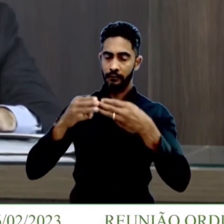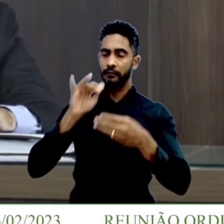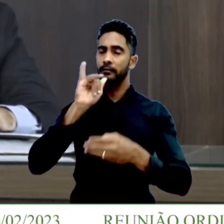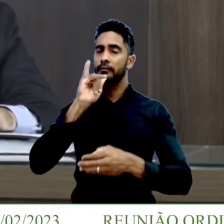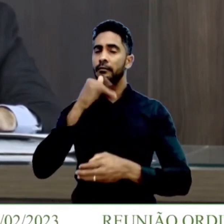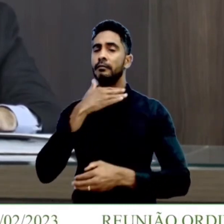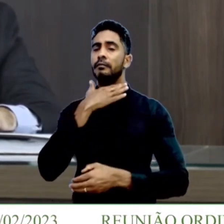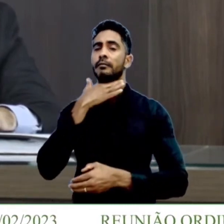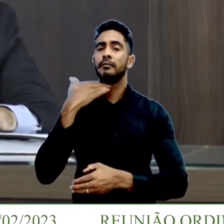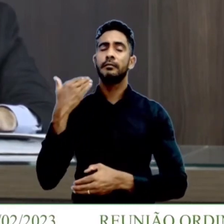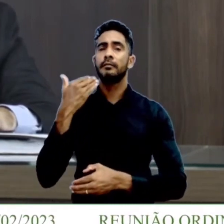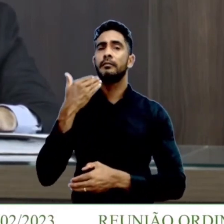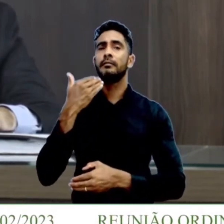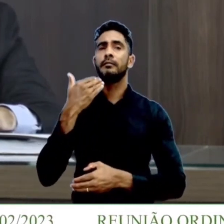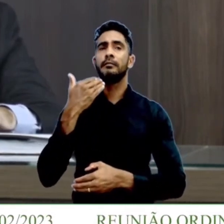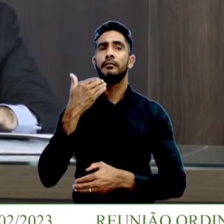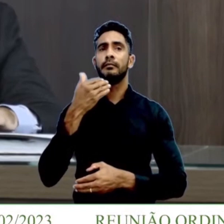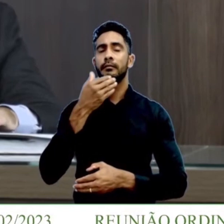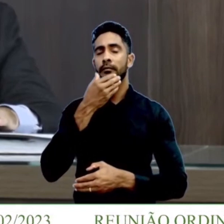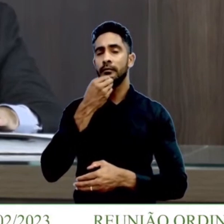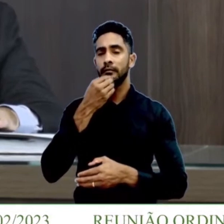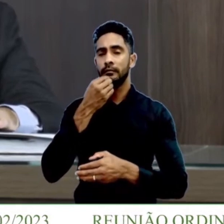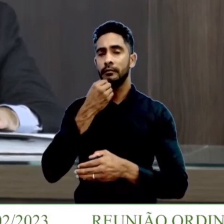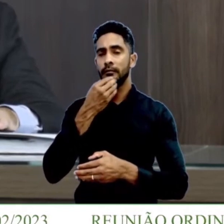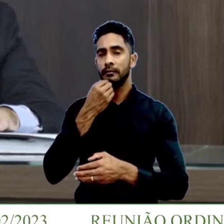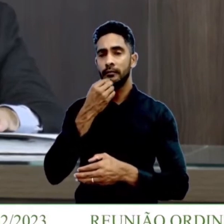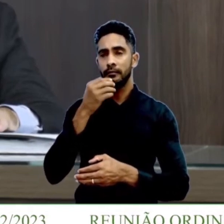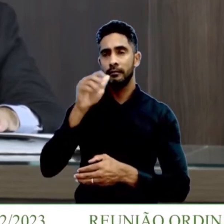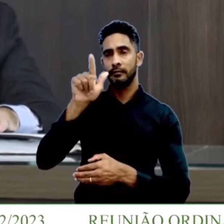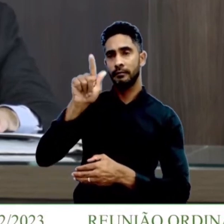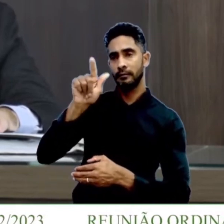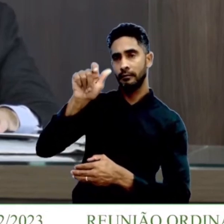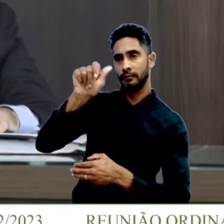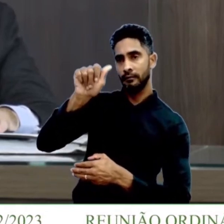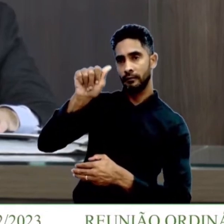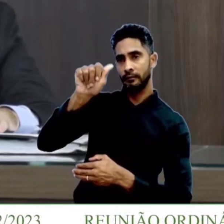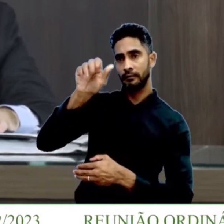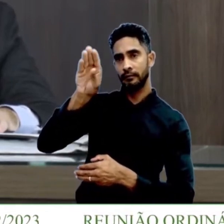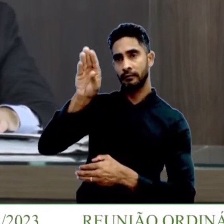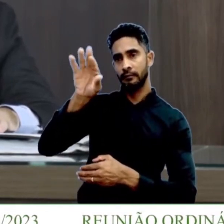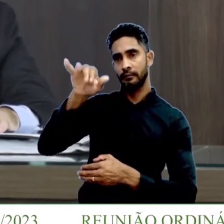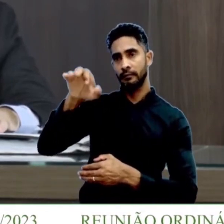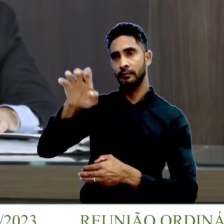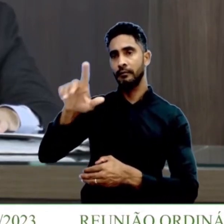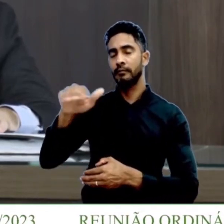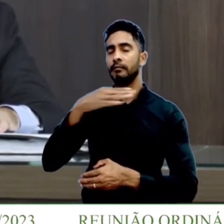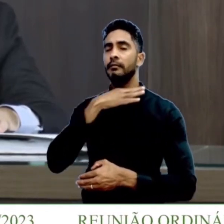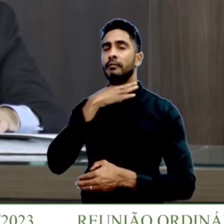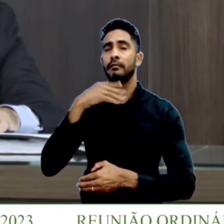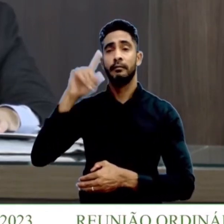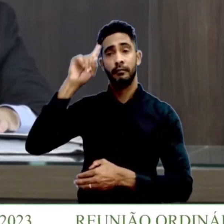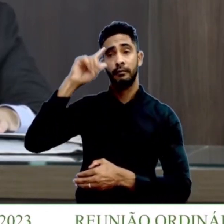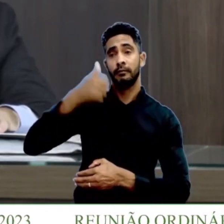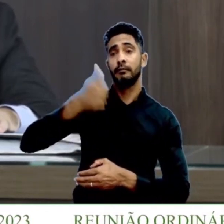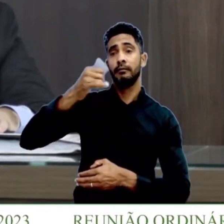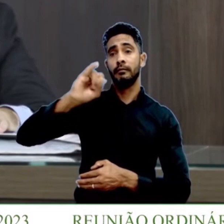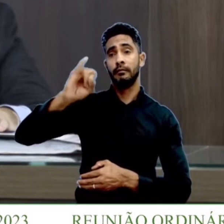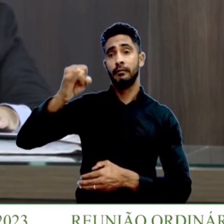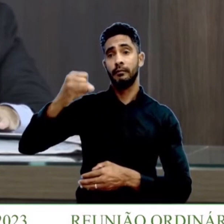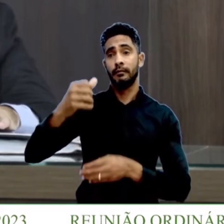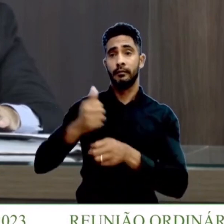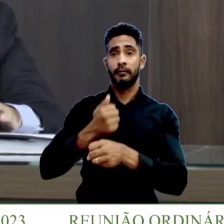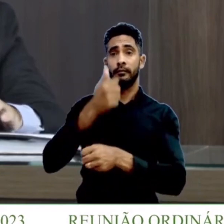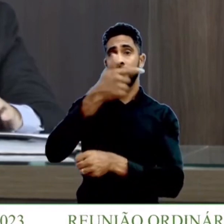voto de pesar pelo falecimento do Dr. Gabriel Donato de Andrade, que partiu em 1º de janeiro